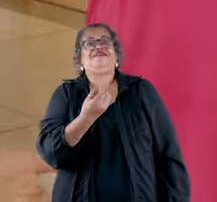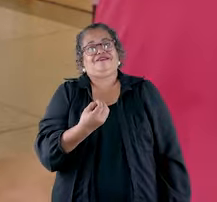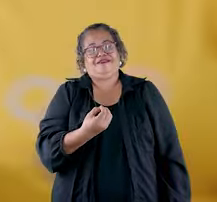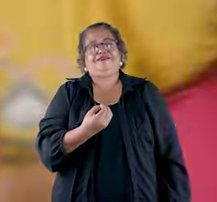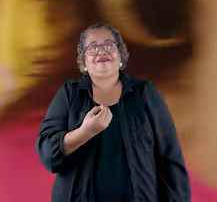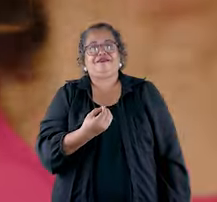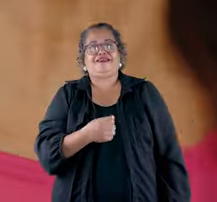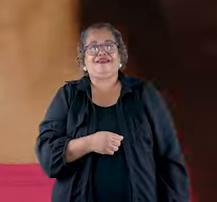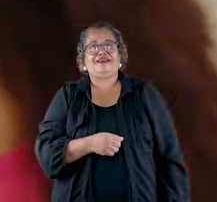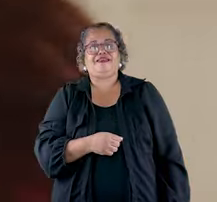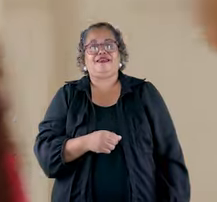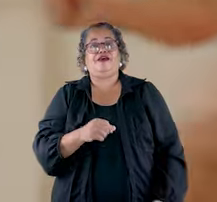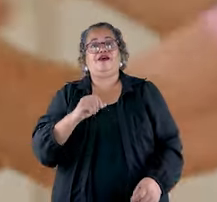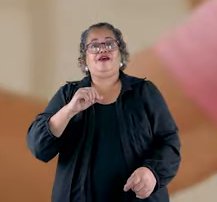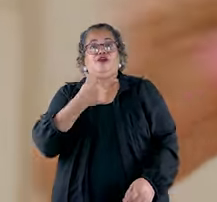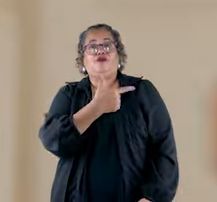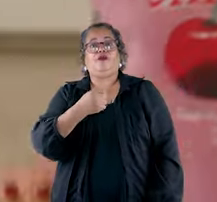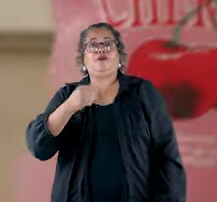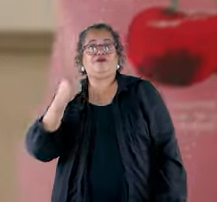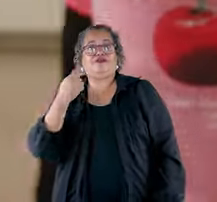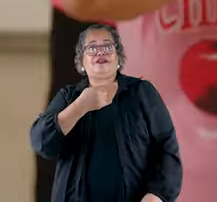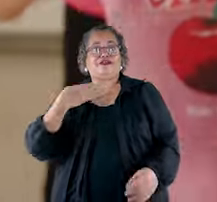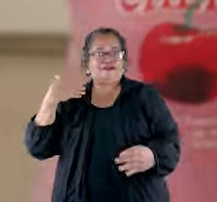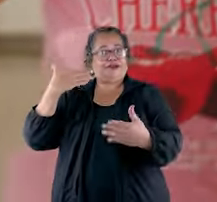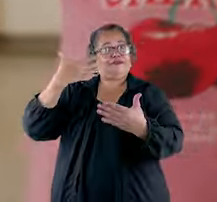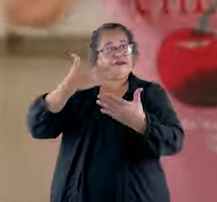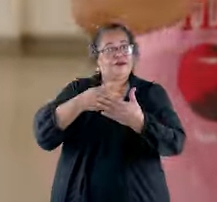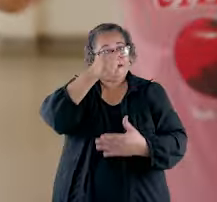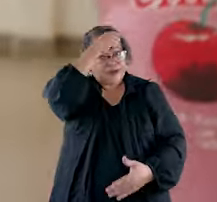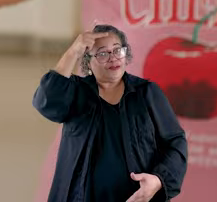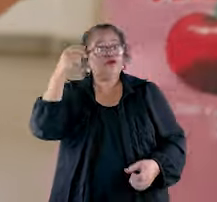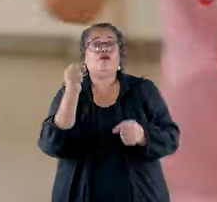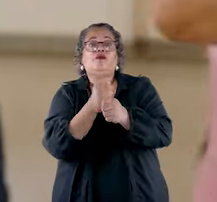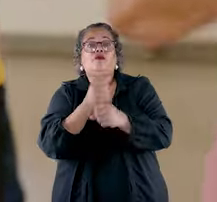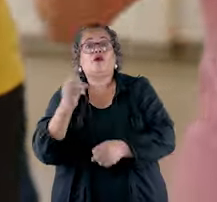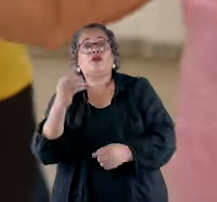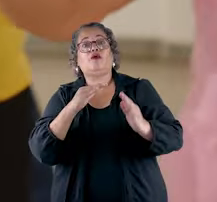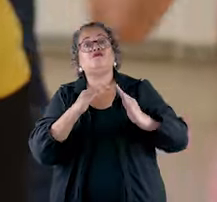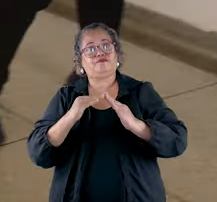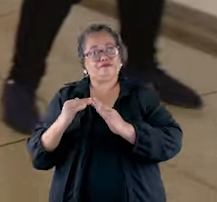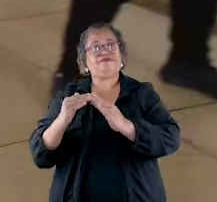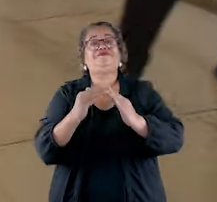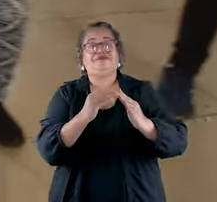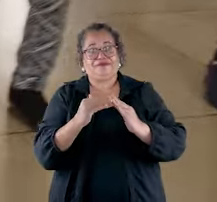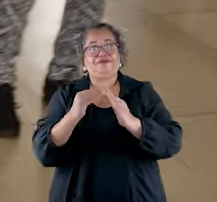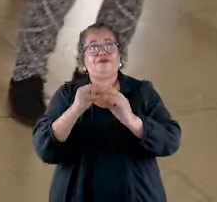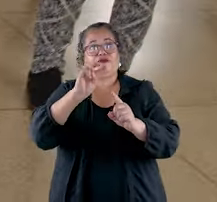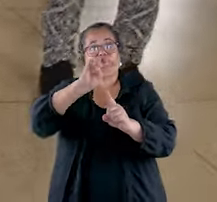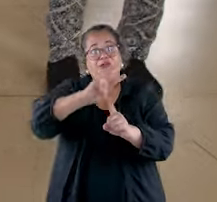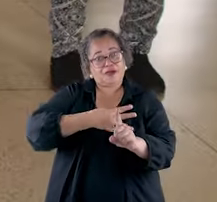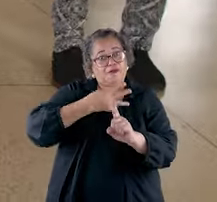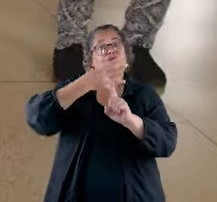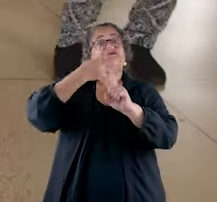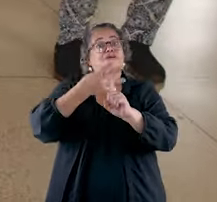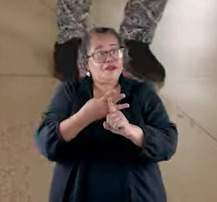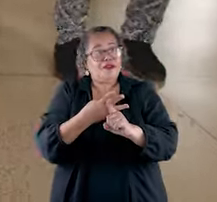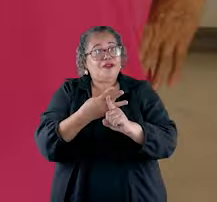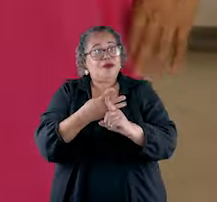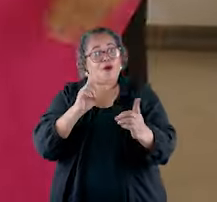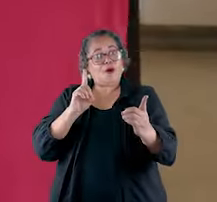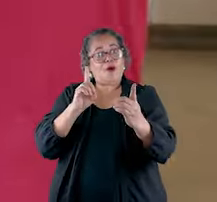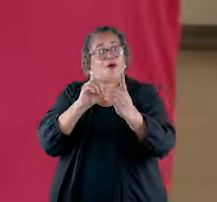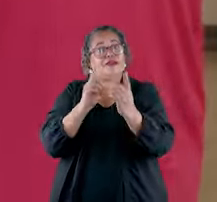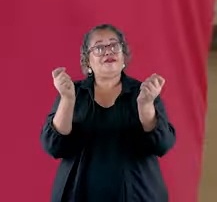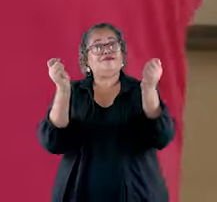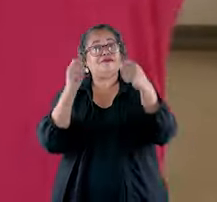60 anos de 2017 para cá a prefeitura construiu um novo condomínio do Idoso e triplicou a